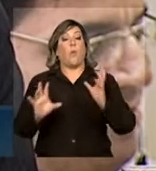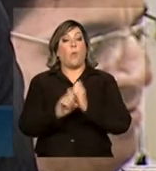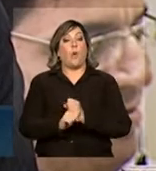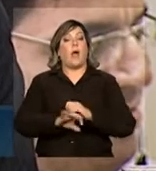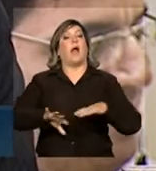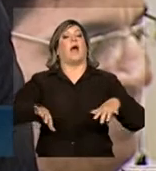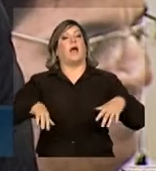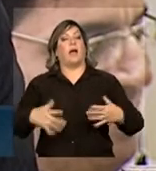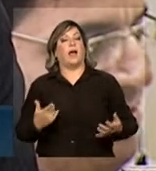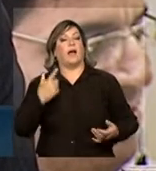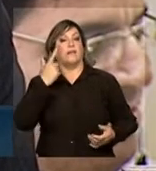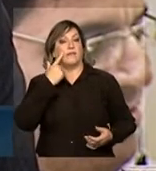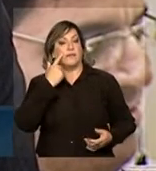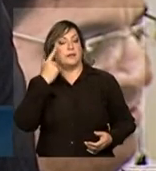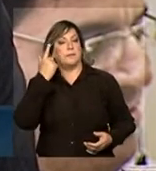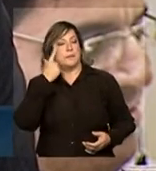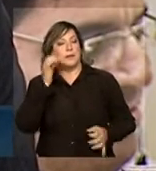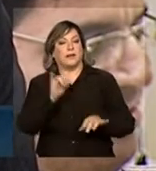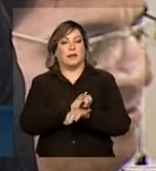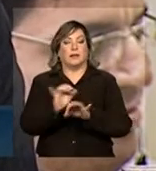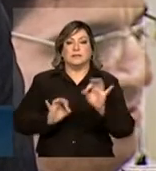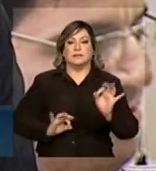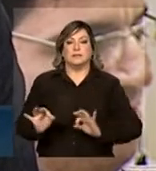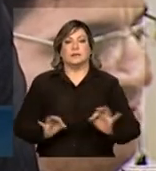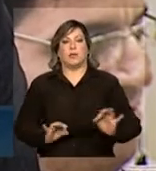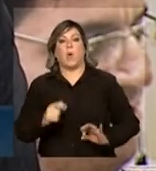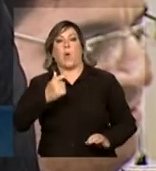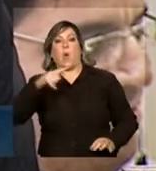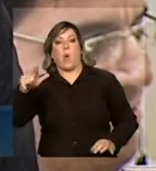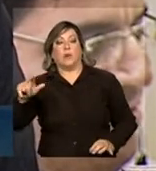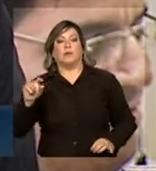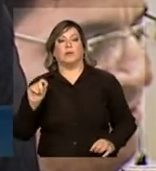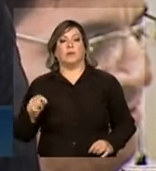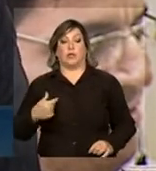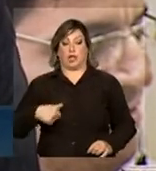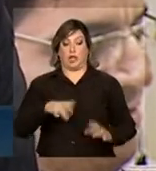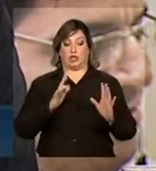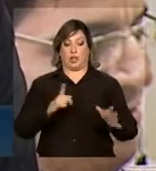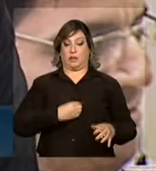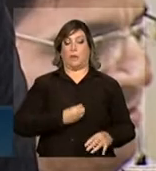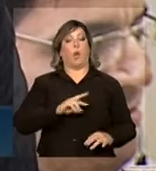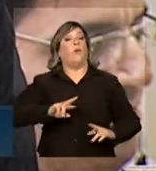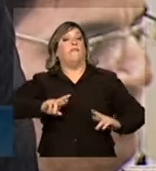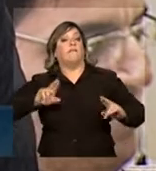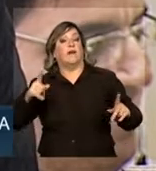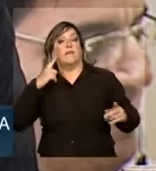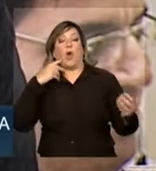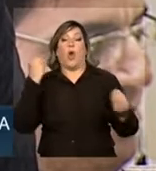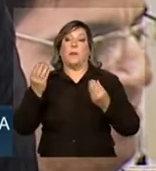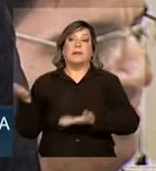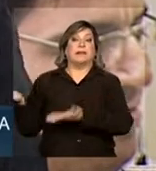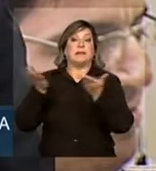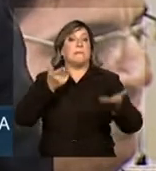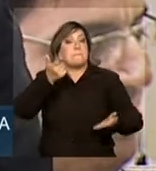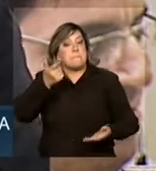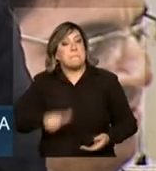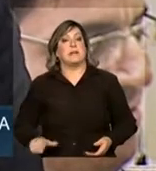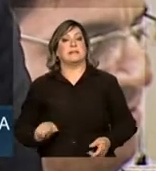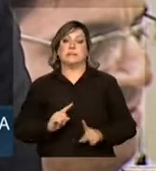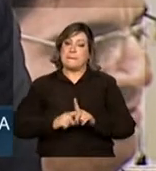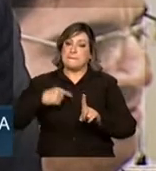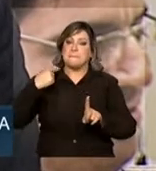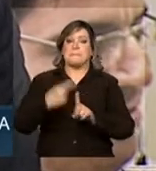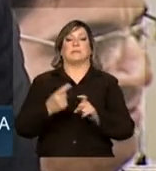eh pensar estratégias outras estratégias que não as que nós já estamos utilizando para trazer mais médicos pro